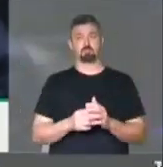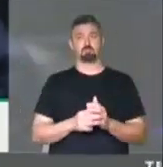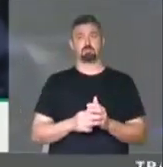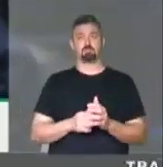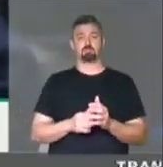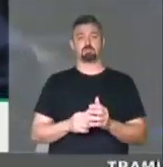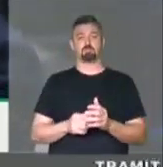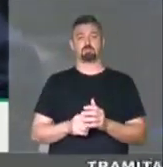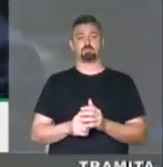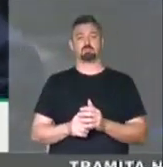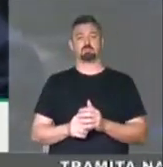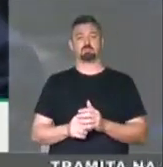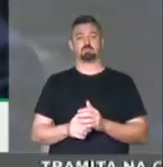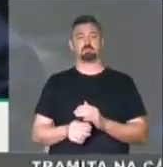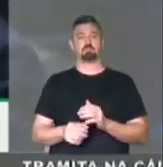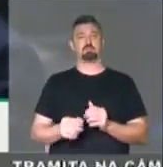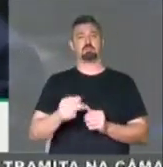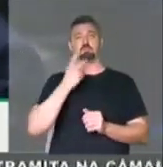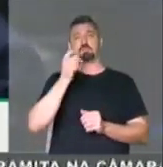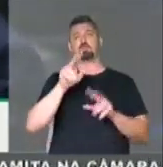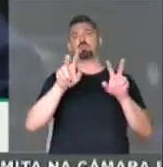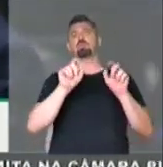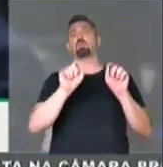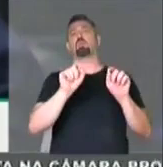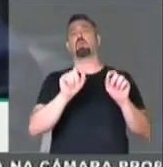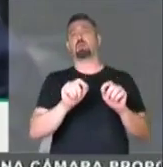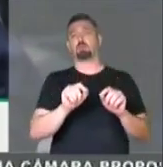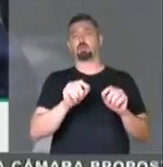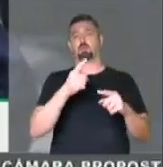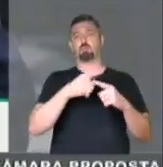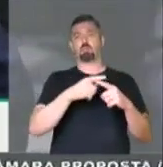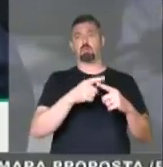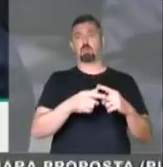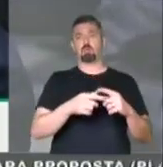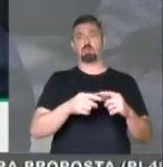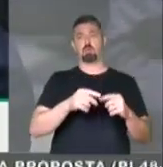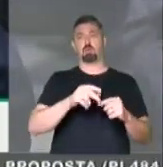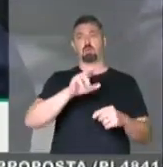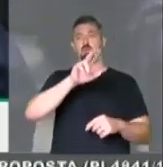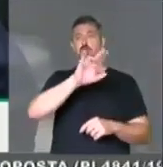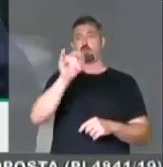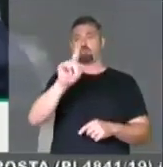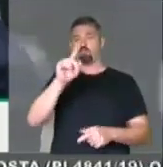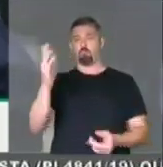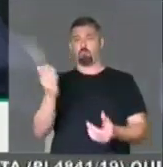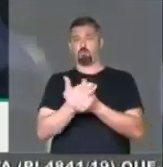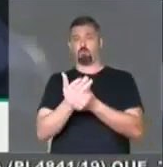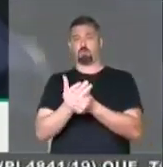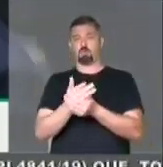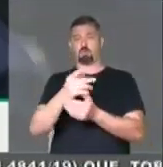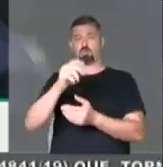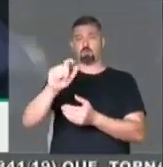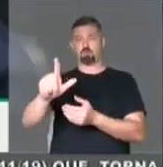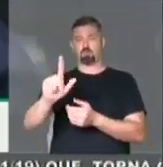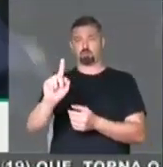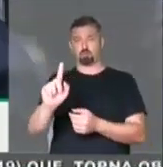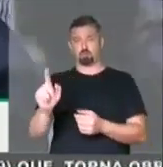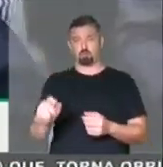publicamente do que ele está falando quando disse que não pautaria o requerimento do